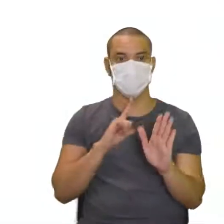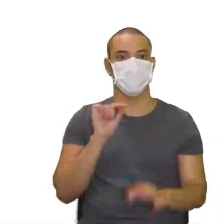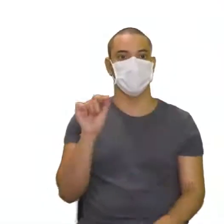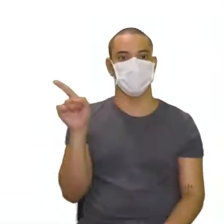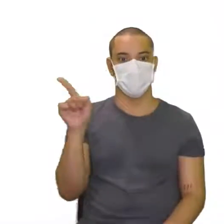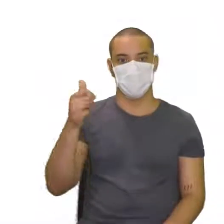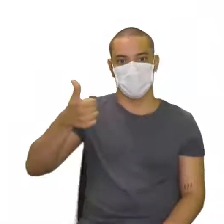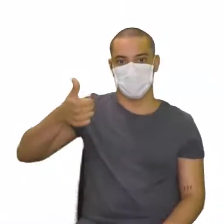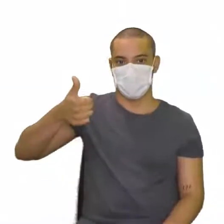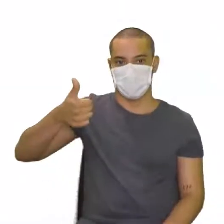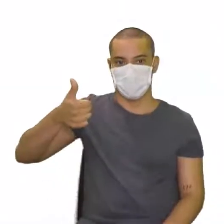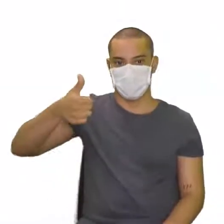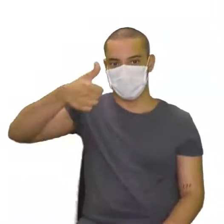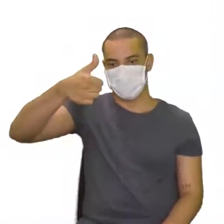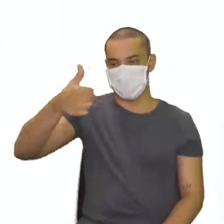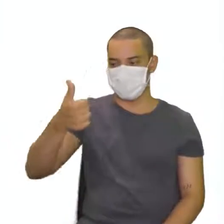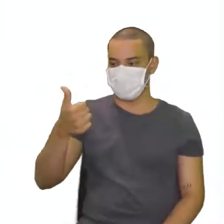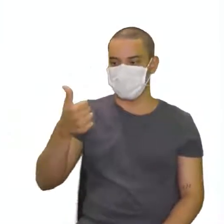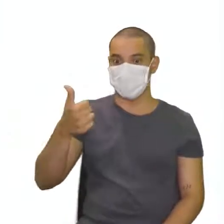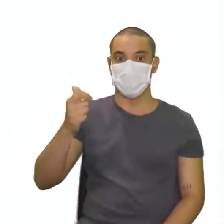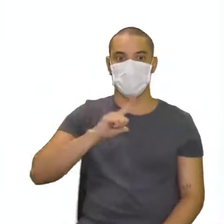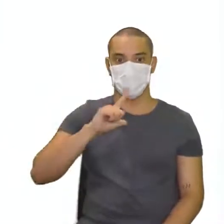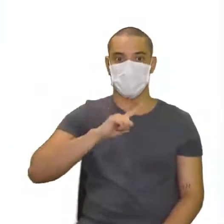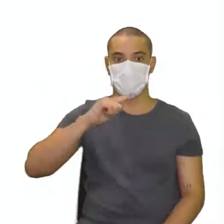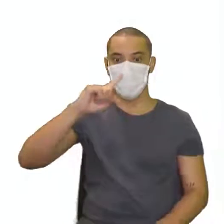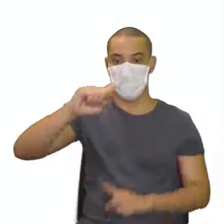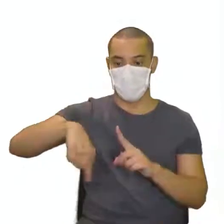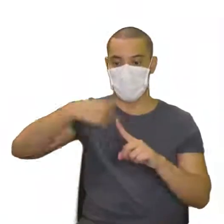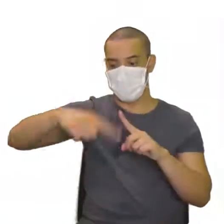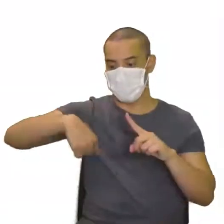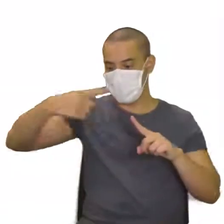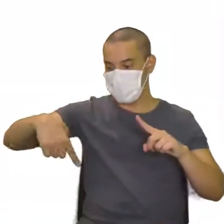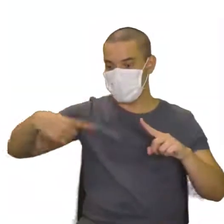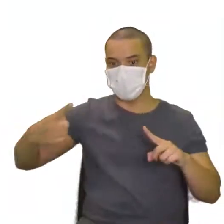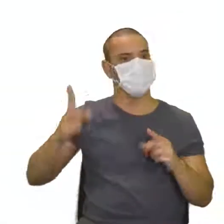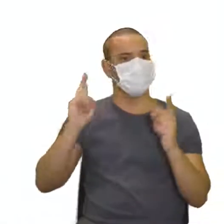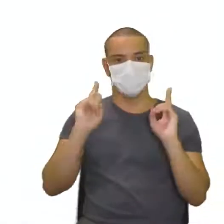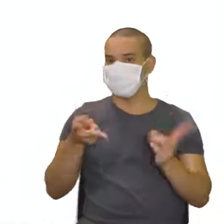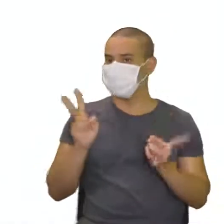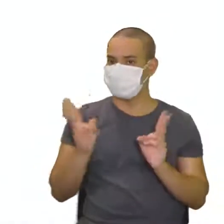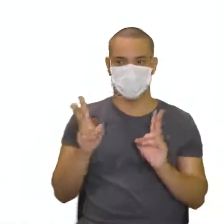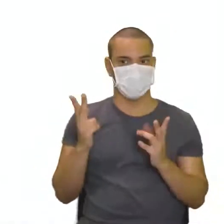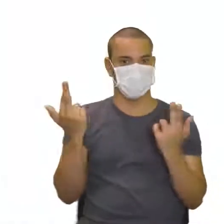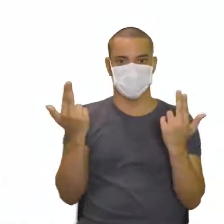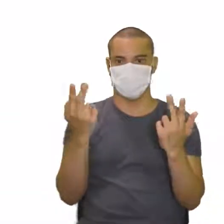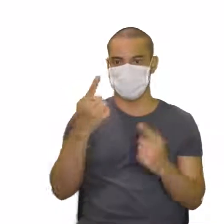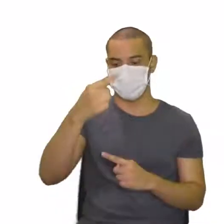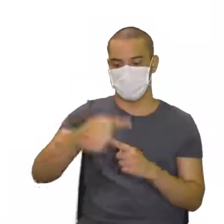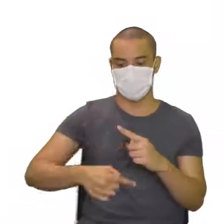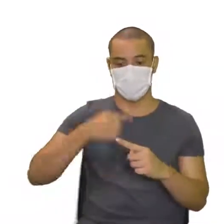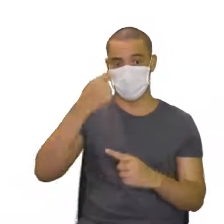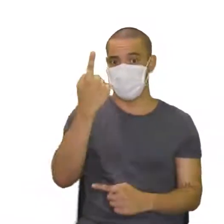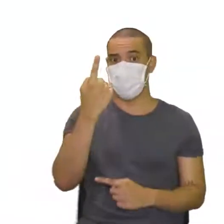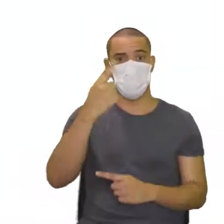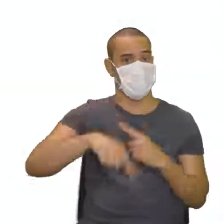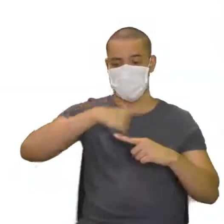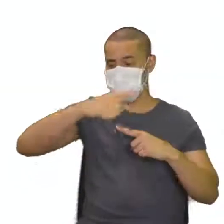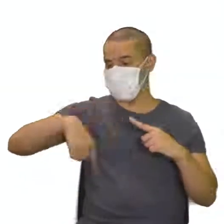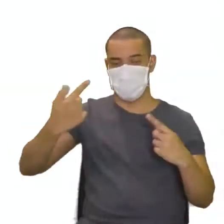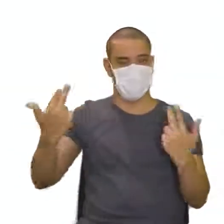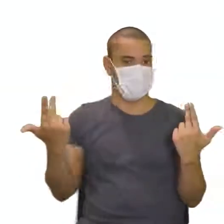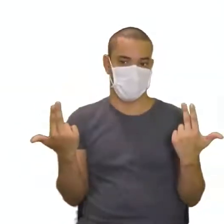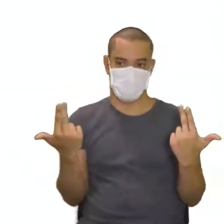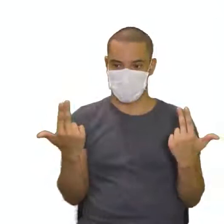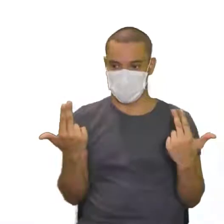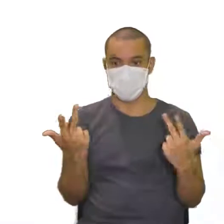ali. Se eu tenho várias voltas, pessoal, vai ser a mesma coisa da espira, tá? O sentido do meu campo, ok?